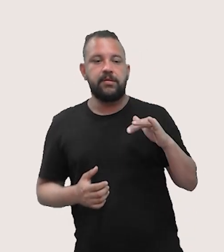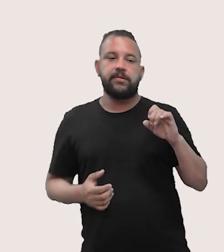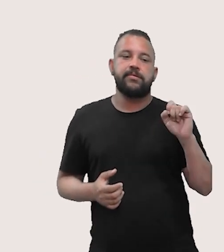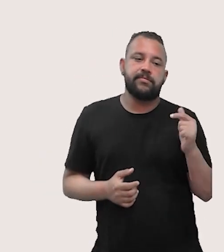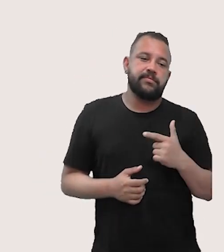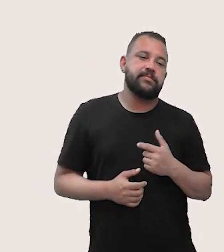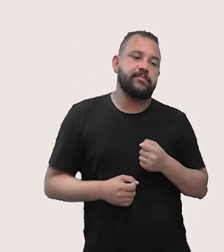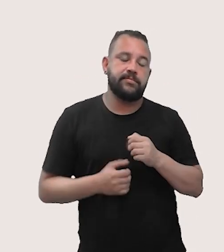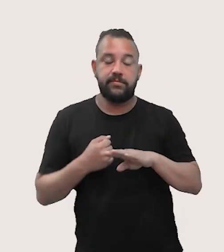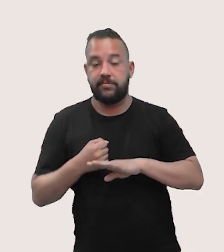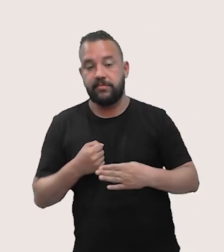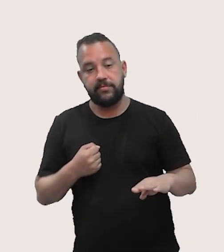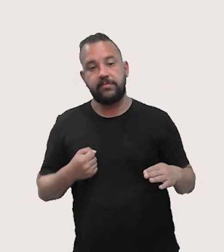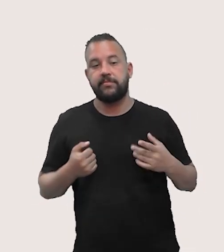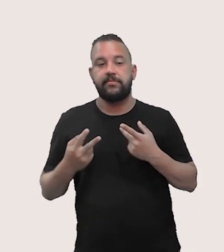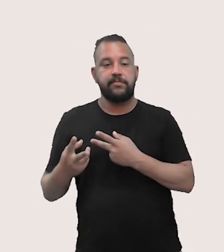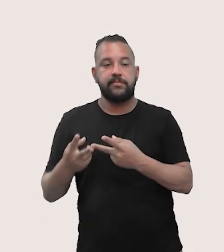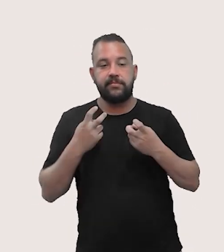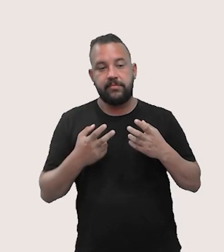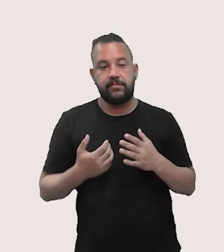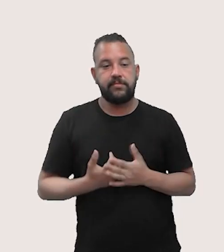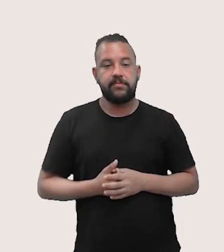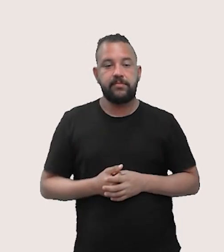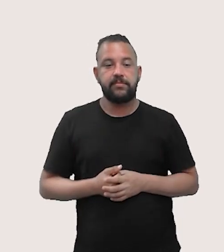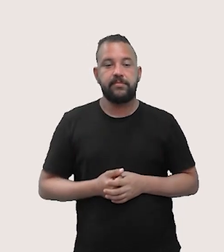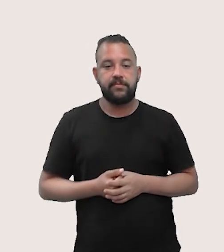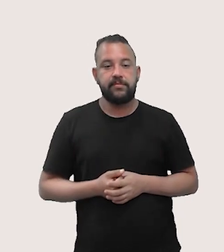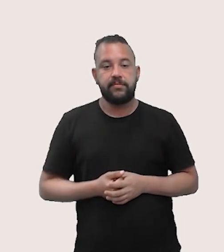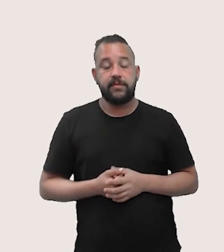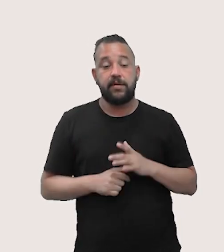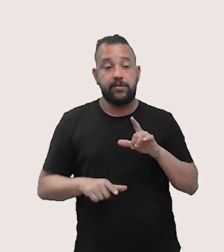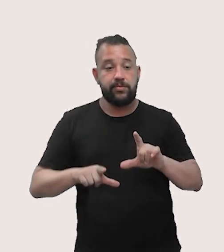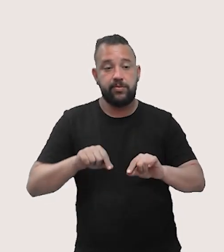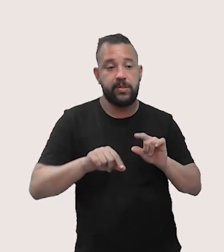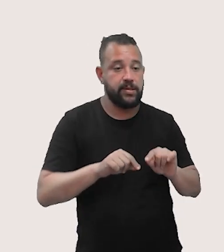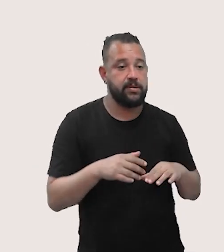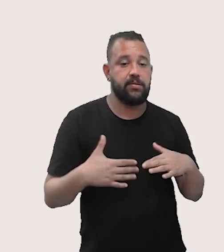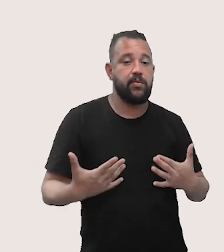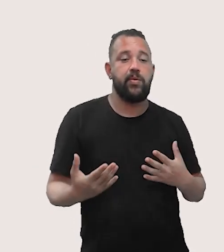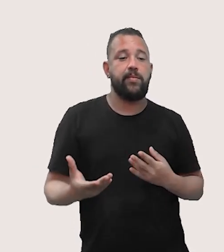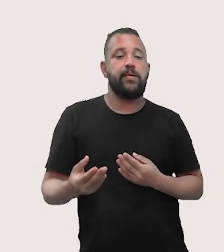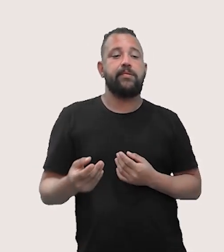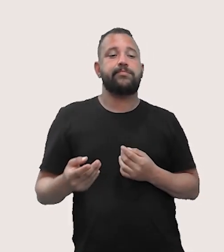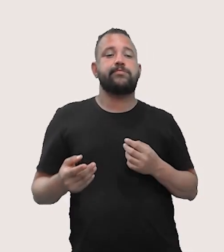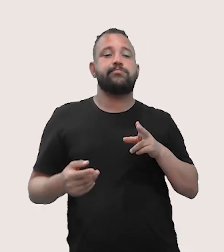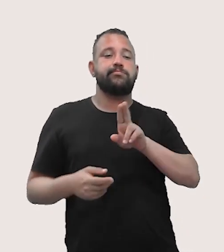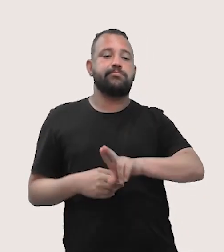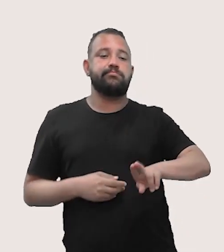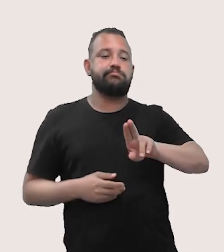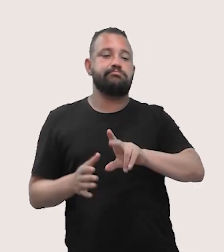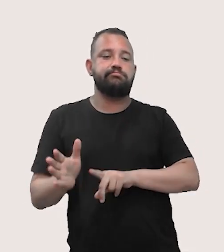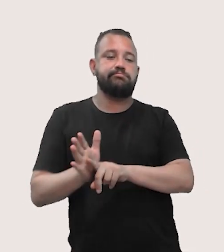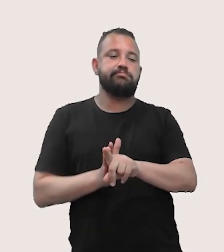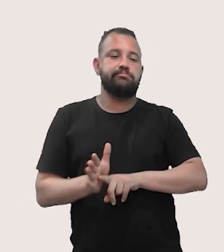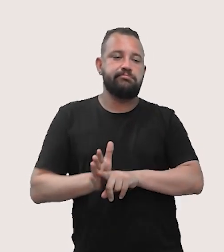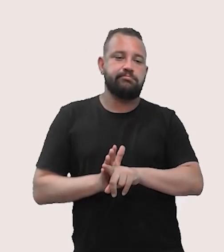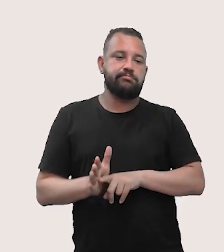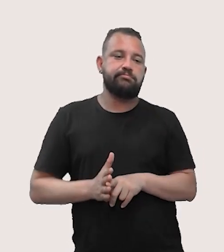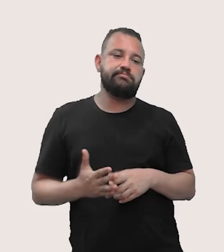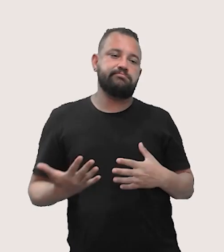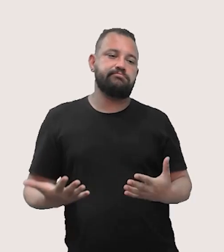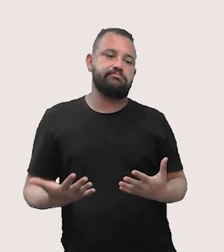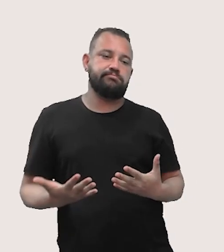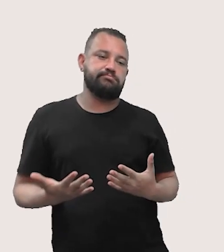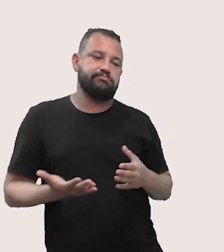média delas, percebe? Então aí eu vou escolher como que eu vou agir na pesquisa publicitária. Eu vou investir